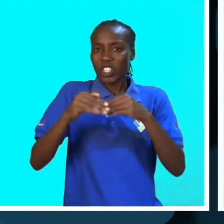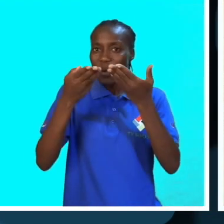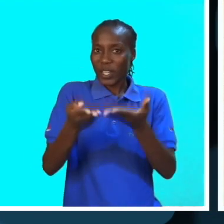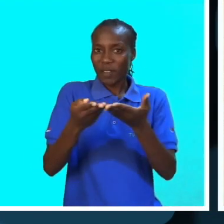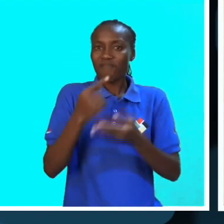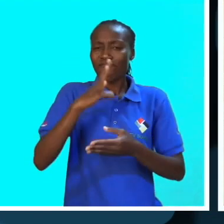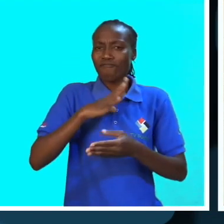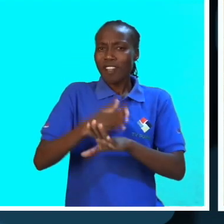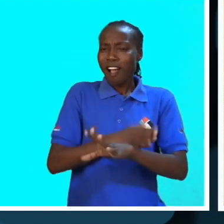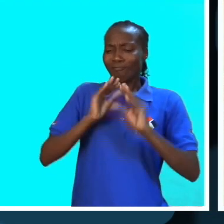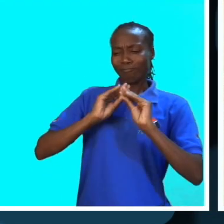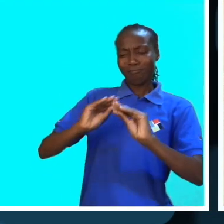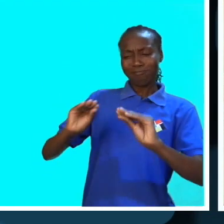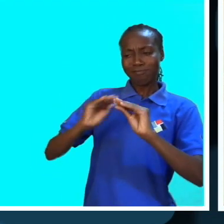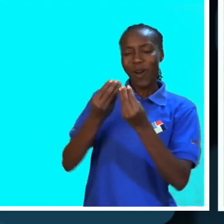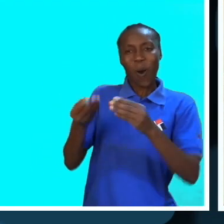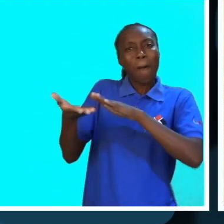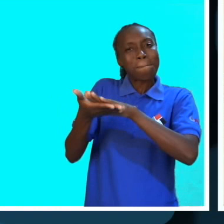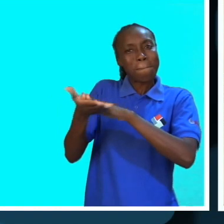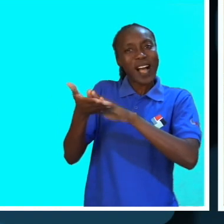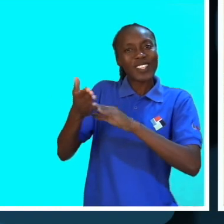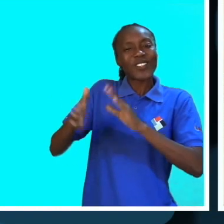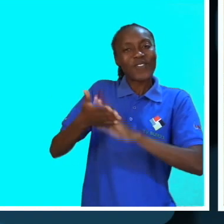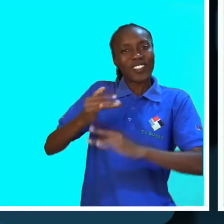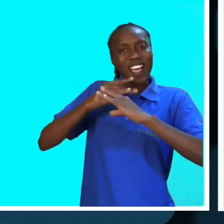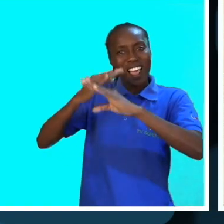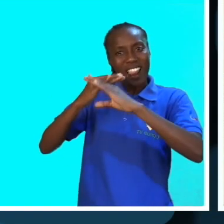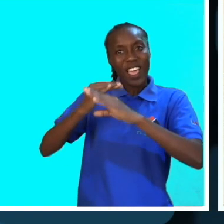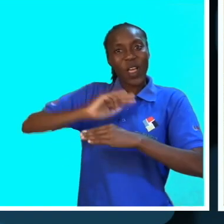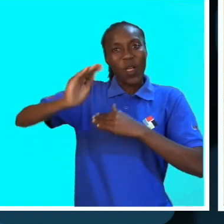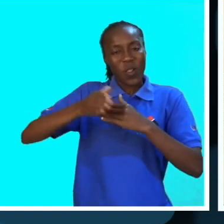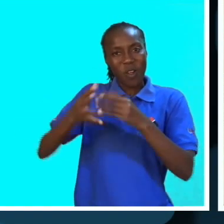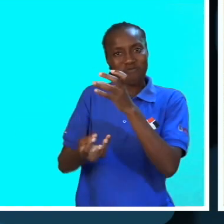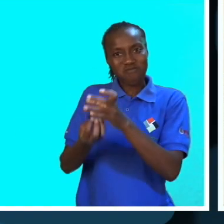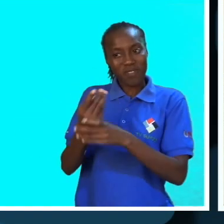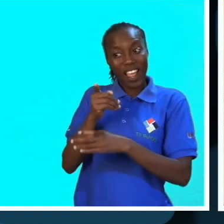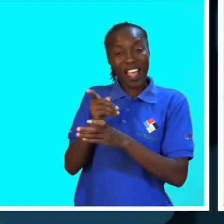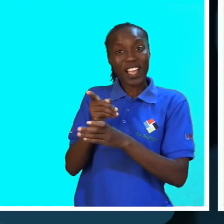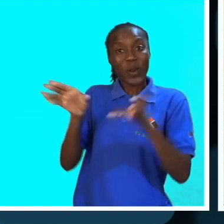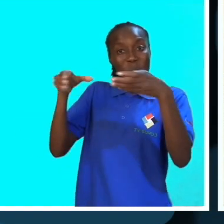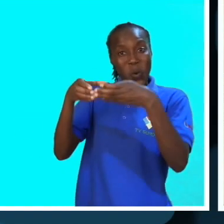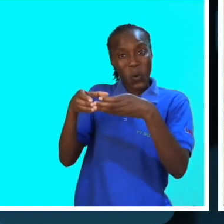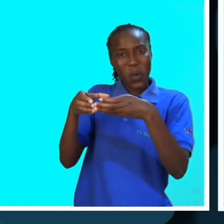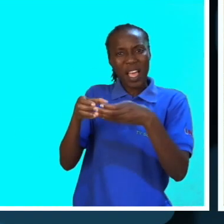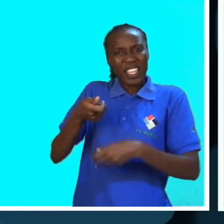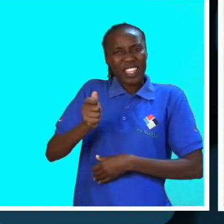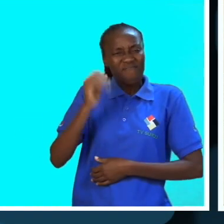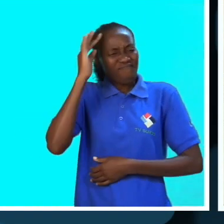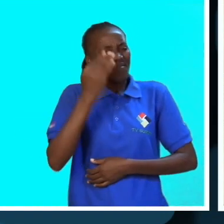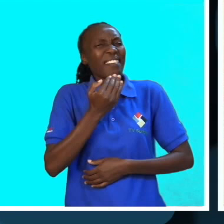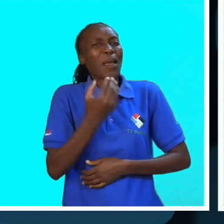que já são videntes, de algumas aulas no sonho de tocar. Então, quando reativamos esta banda, pararam de